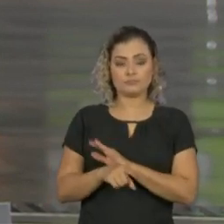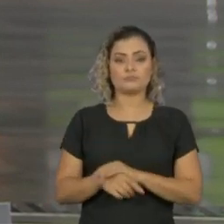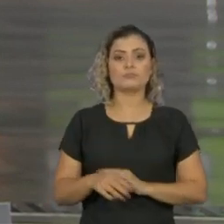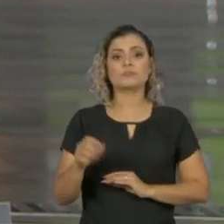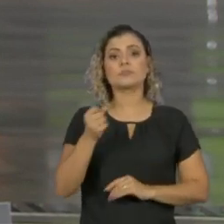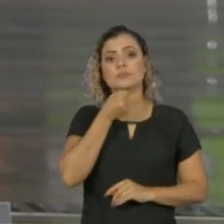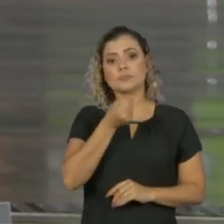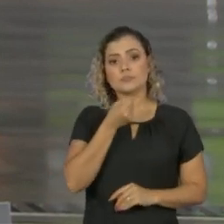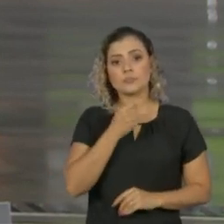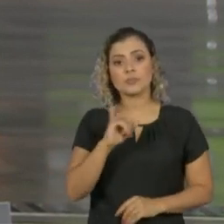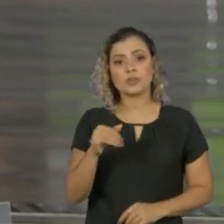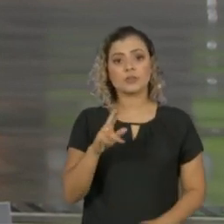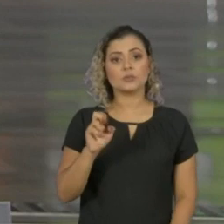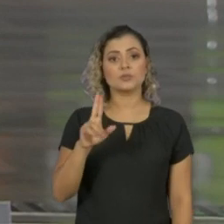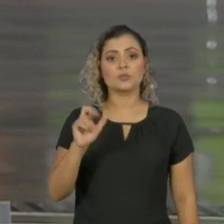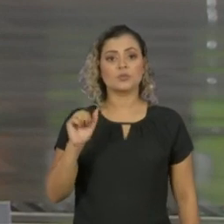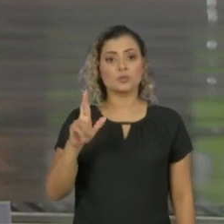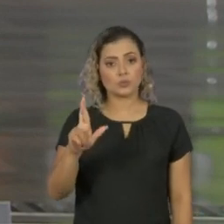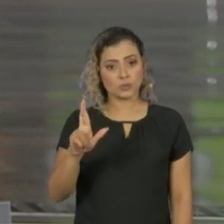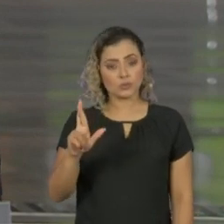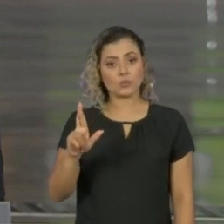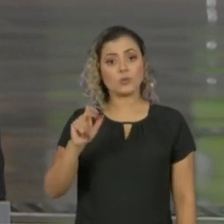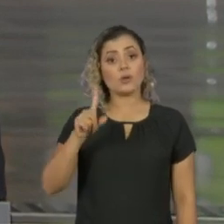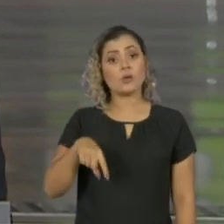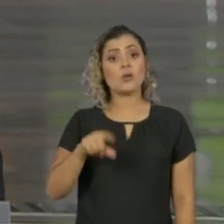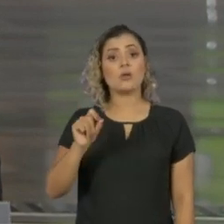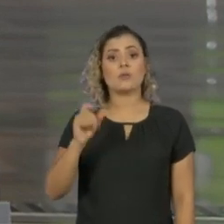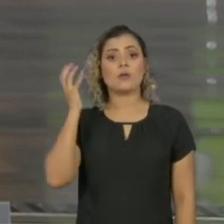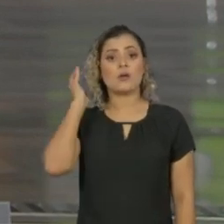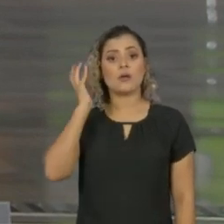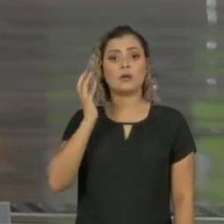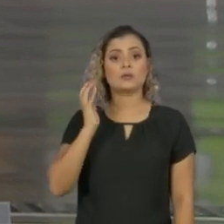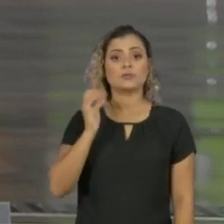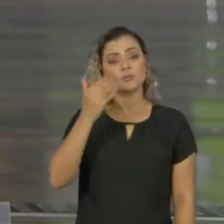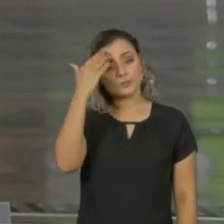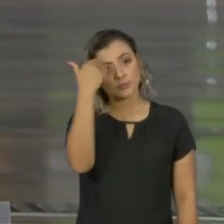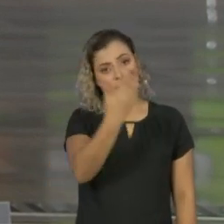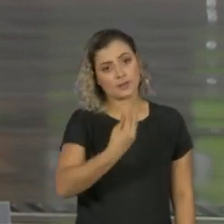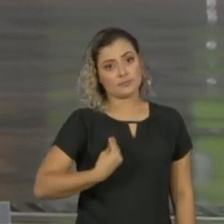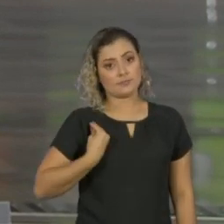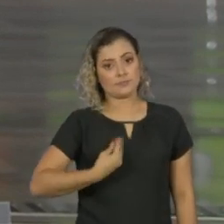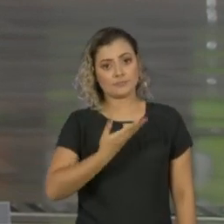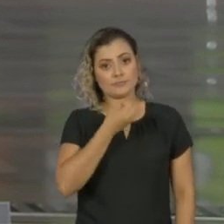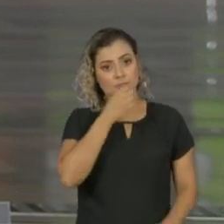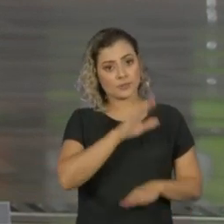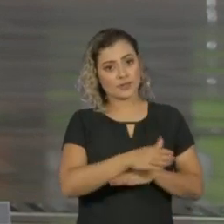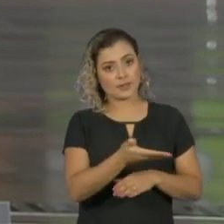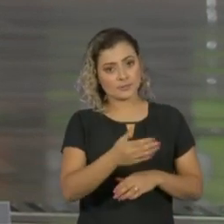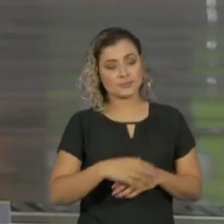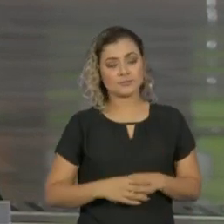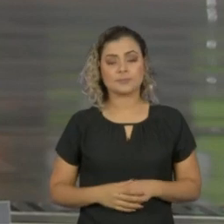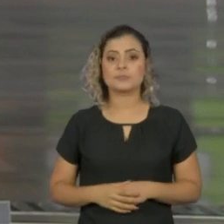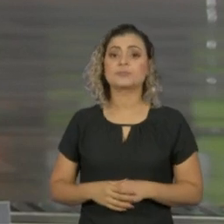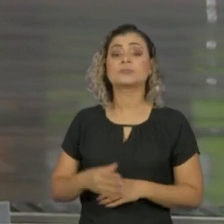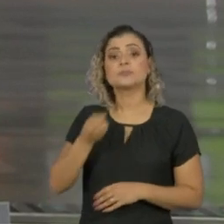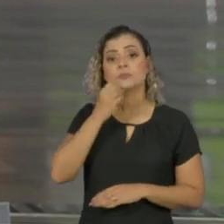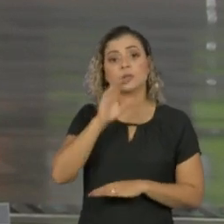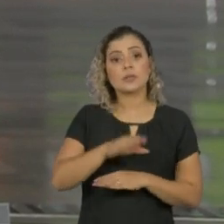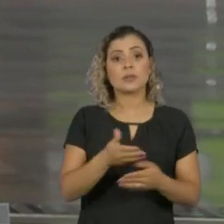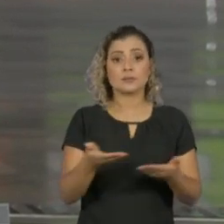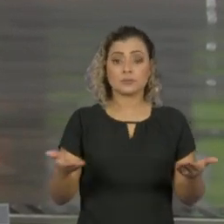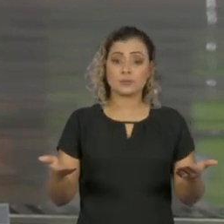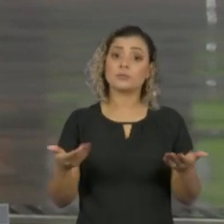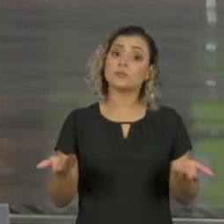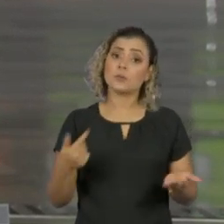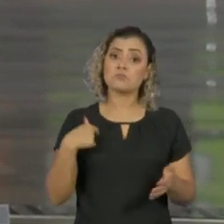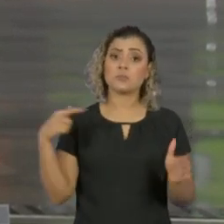do jornalista Júnior Berilo, da Super Rádio. Júnior, obrigado pela presença. Boa tarde. Sua pergunta, Boa tarde, governador. Boa tarde a todos. Governador,